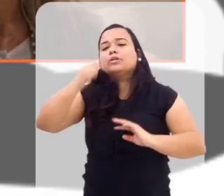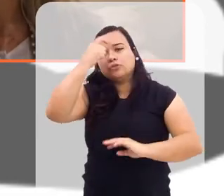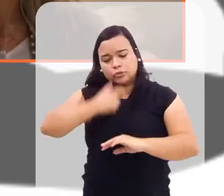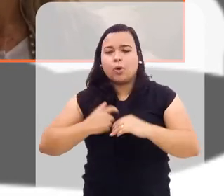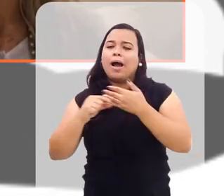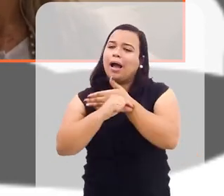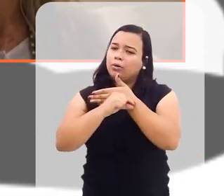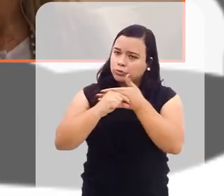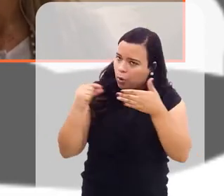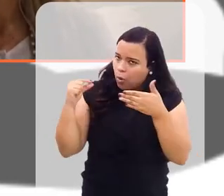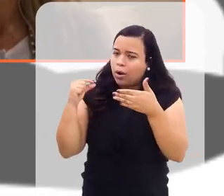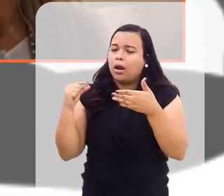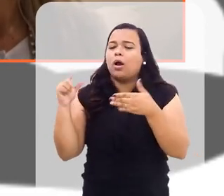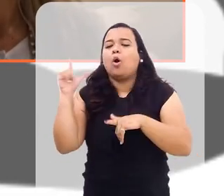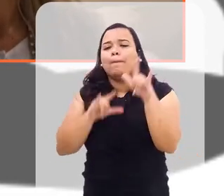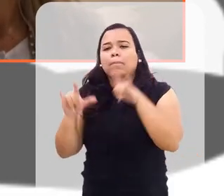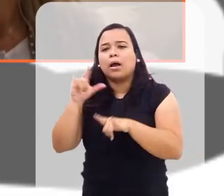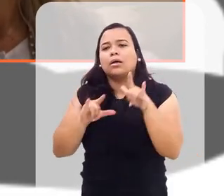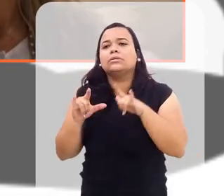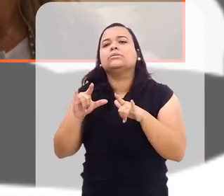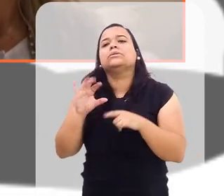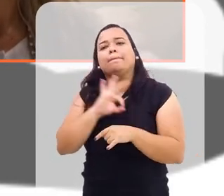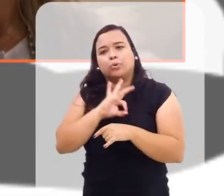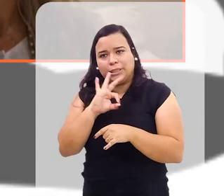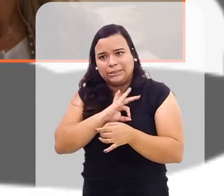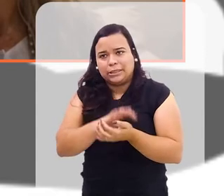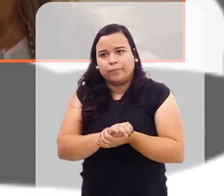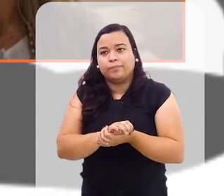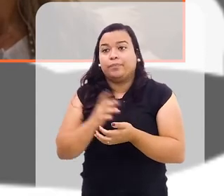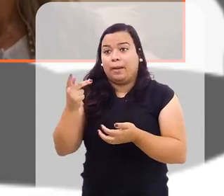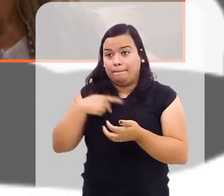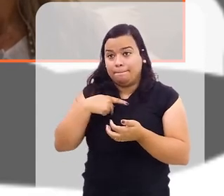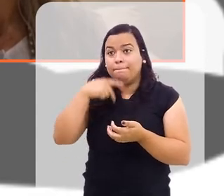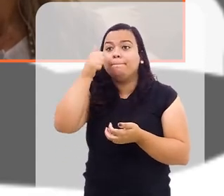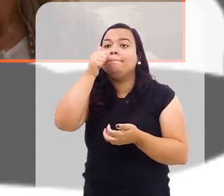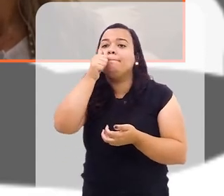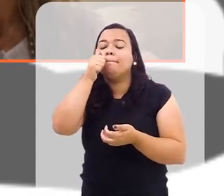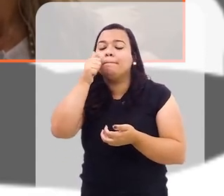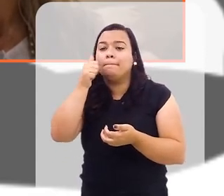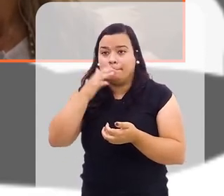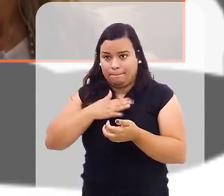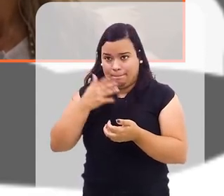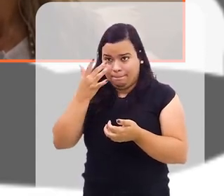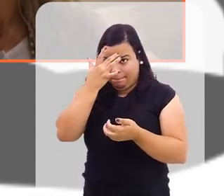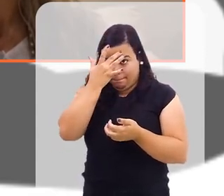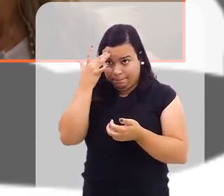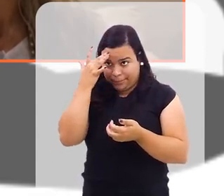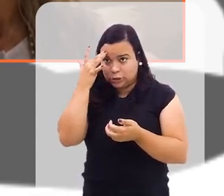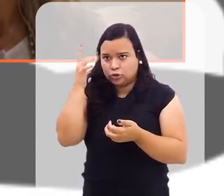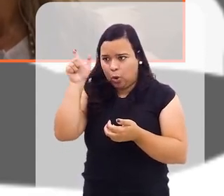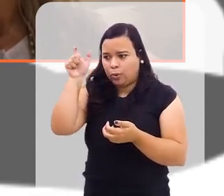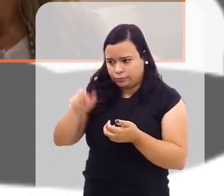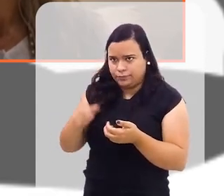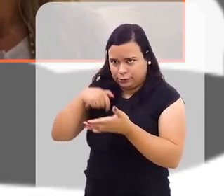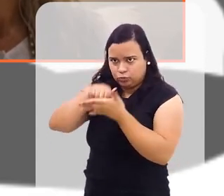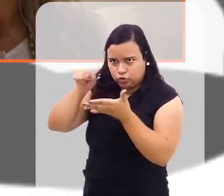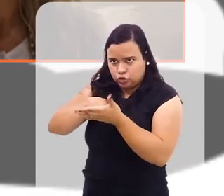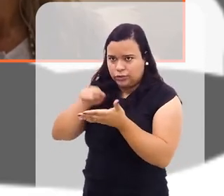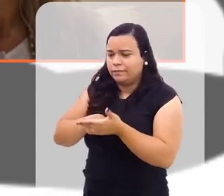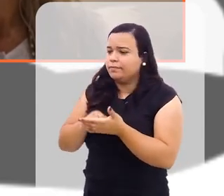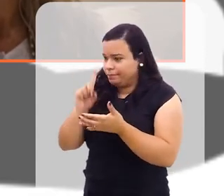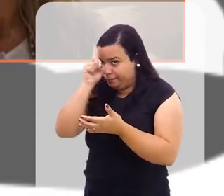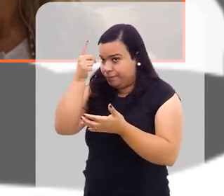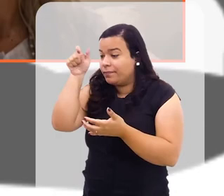sou autora de romance policial. Então, a minha protagonista era uma mulher que decidiu investigar um suposto acidente,